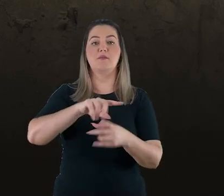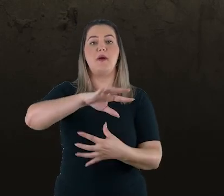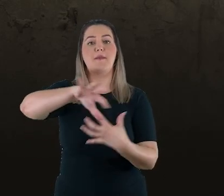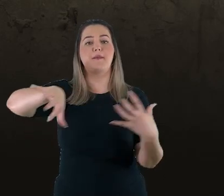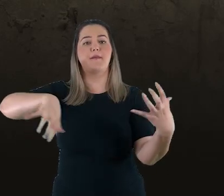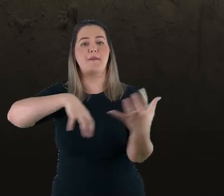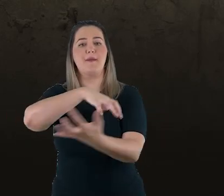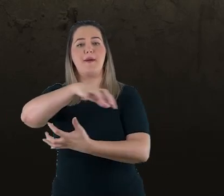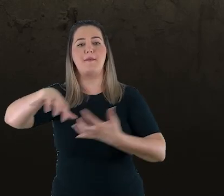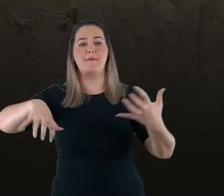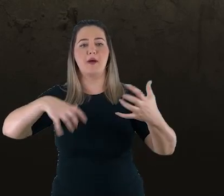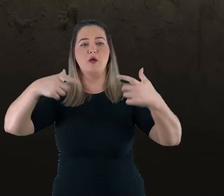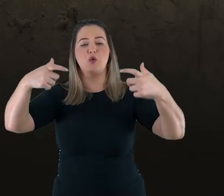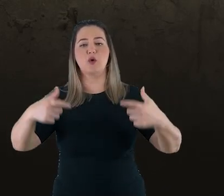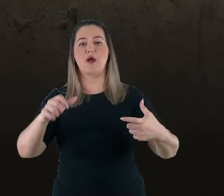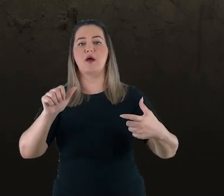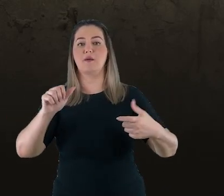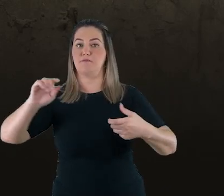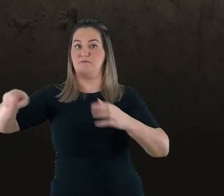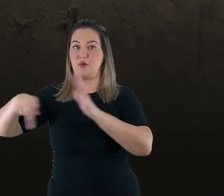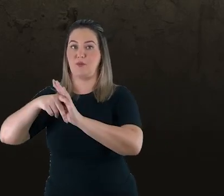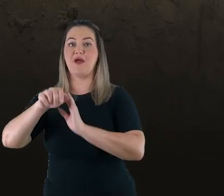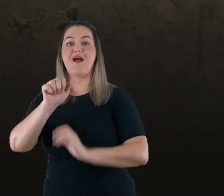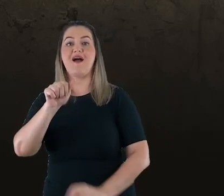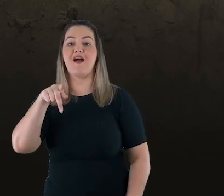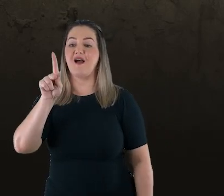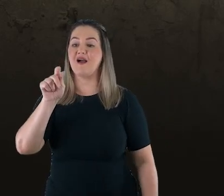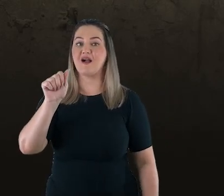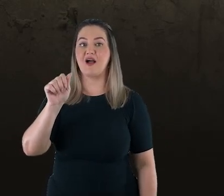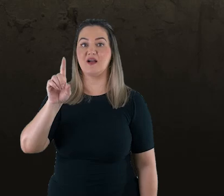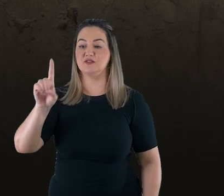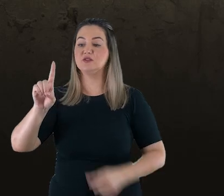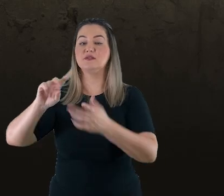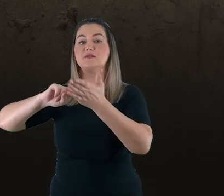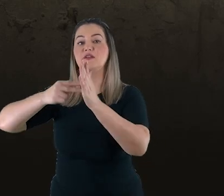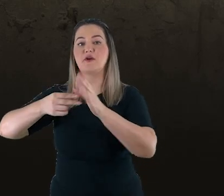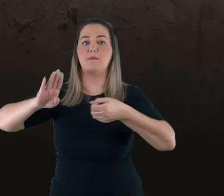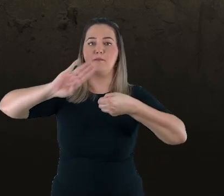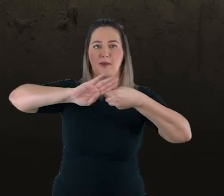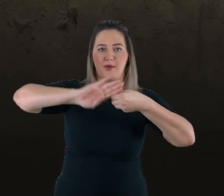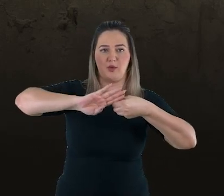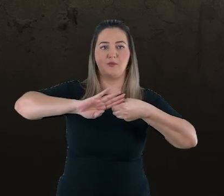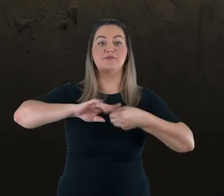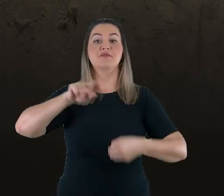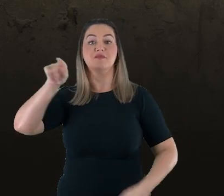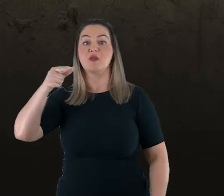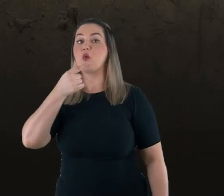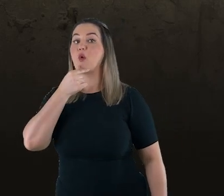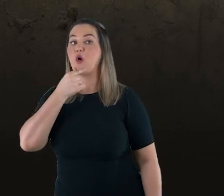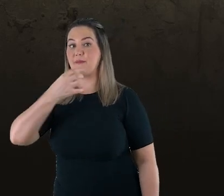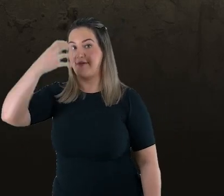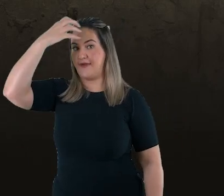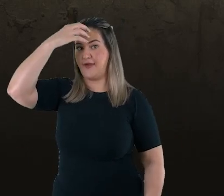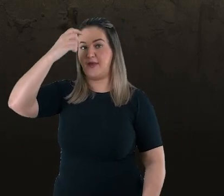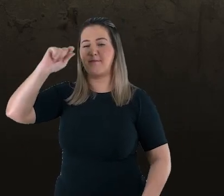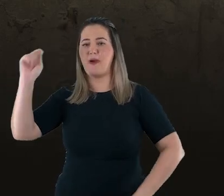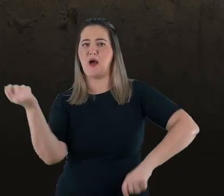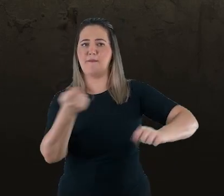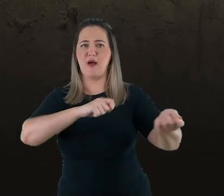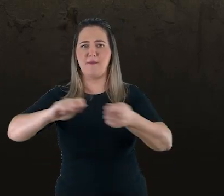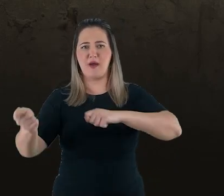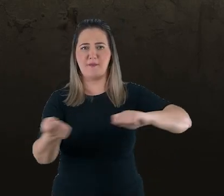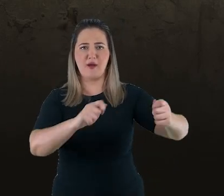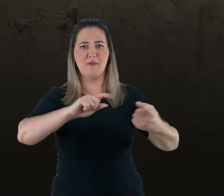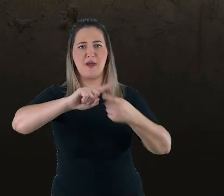rebelião em Akkad, rebelião da Babilônia. Com as armas, ele, o rei, matou muitos do seu próprio